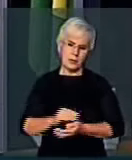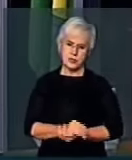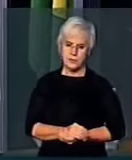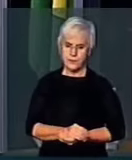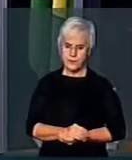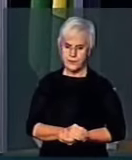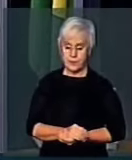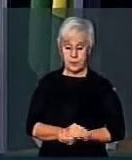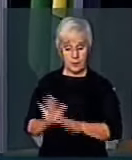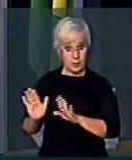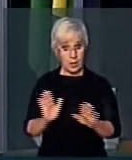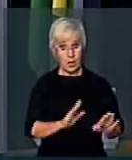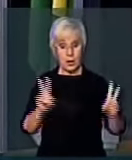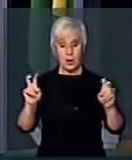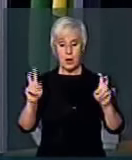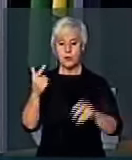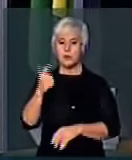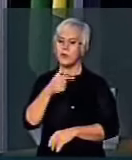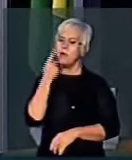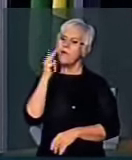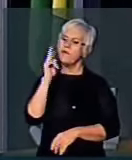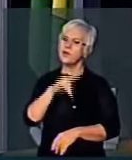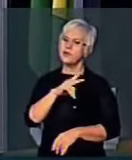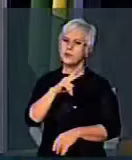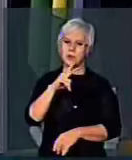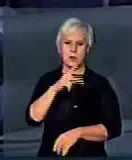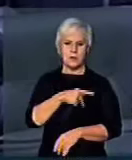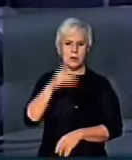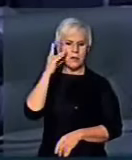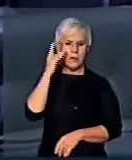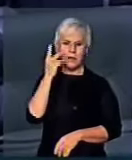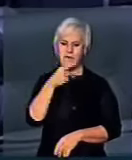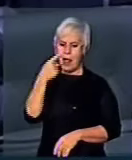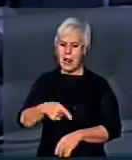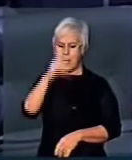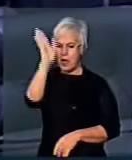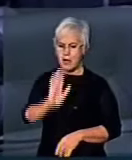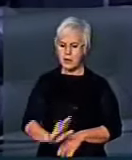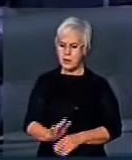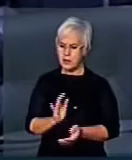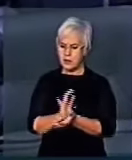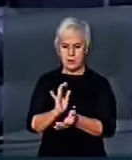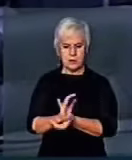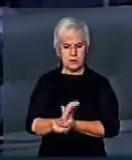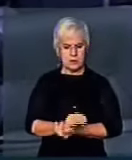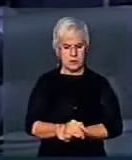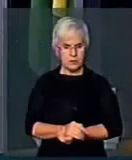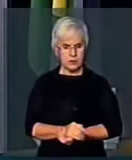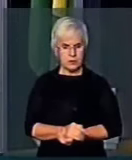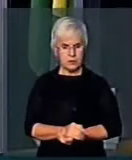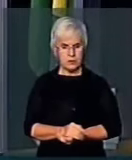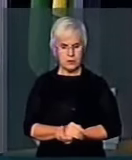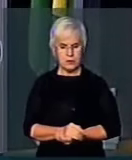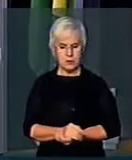assunto é a questão que eu vejo a Dilma Rousseff falar muito, que bater no peito e falar que no Brasil aqui o desemprego é baixíssimo.